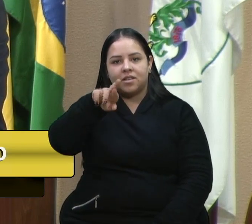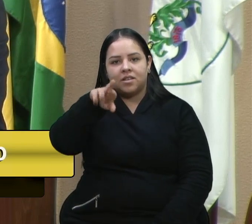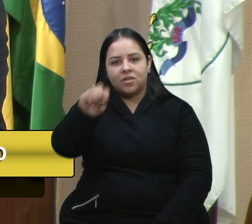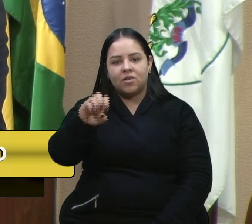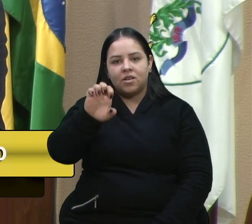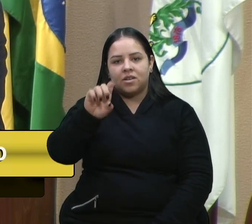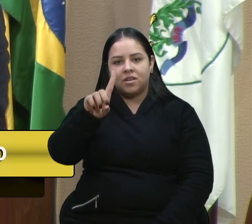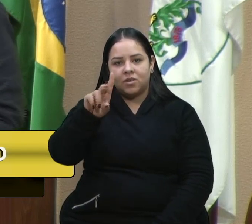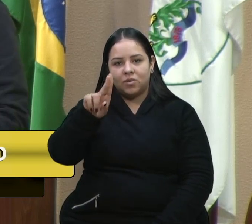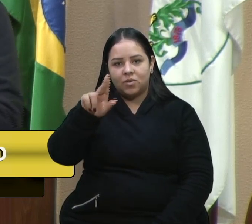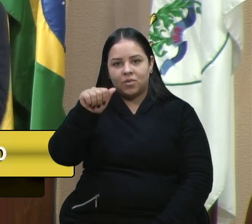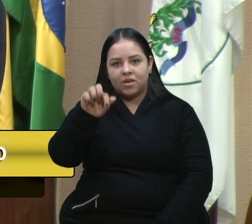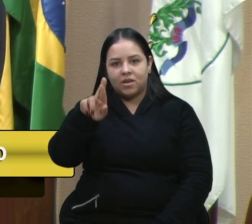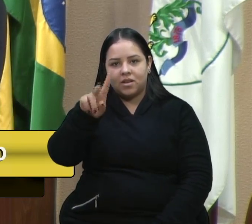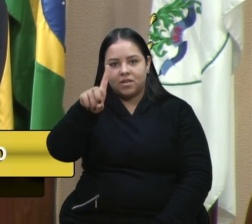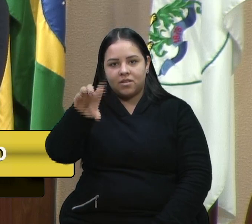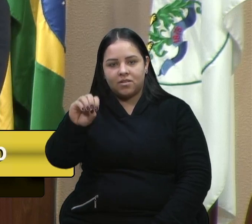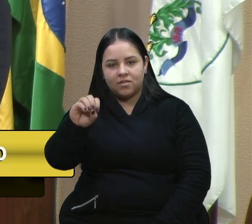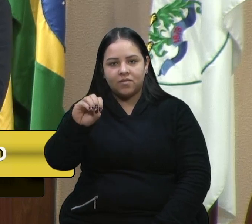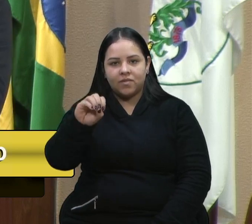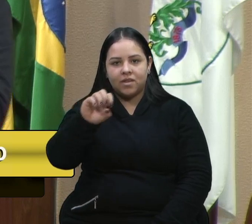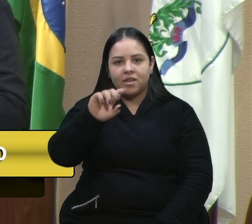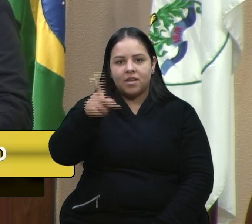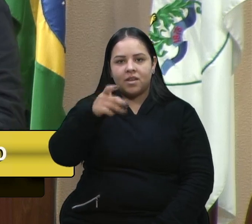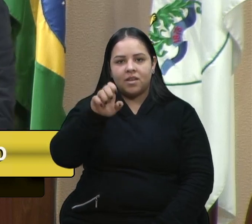Gazi, Henrique Piccoli,